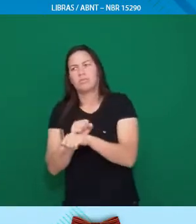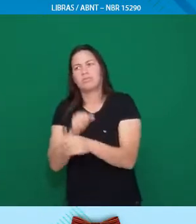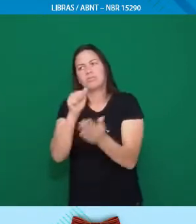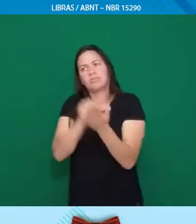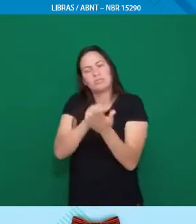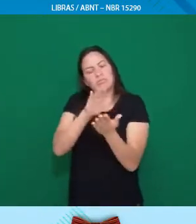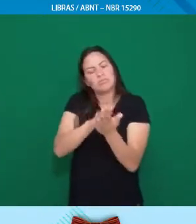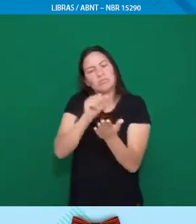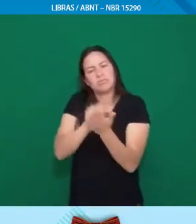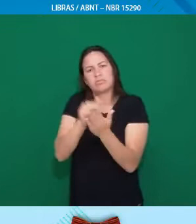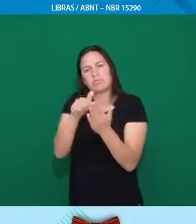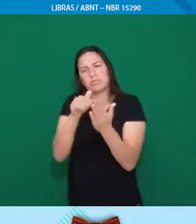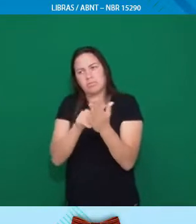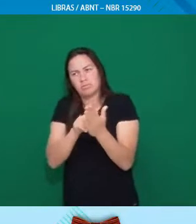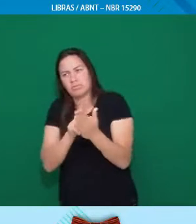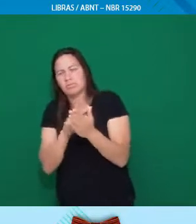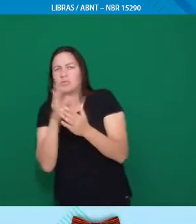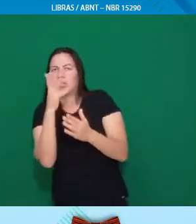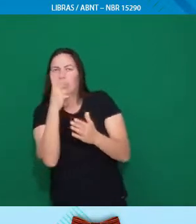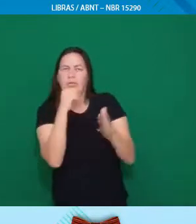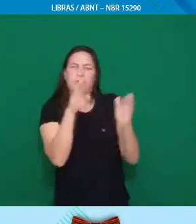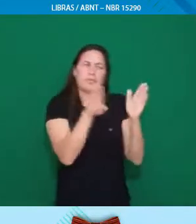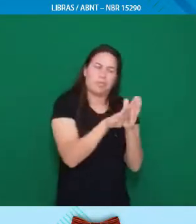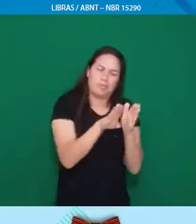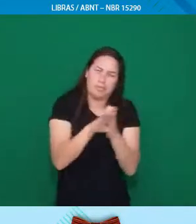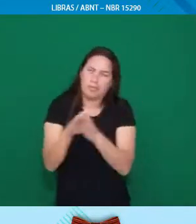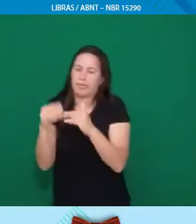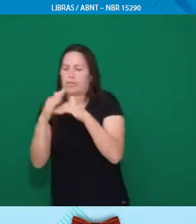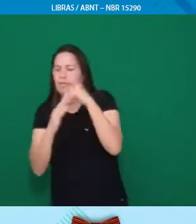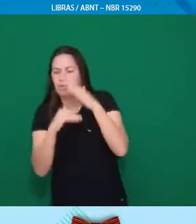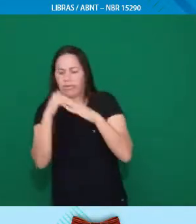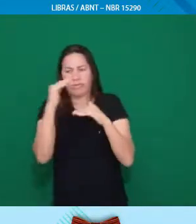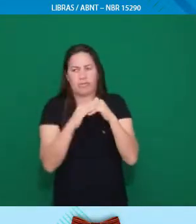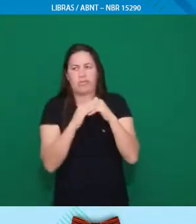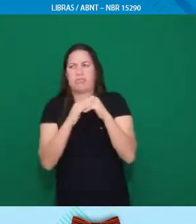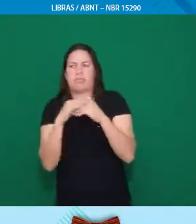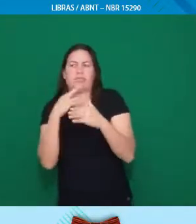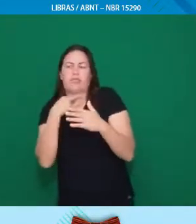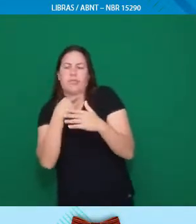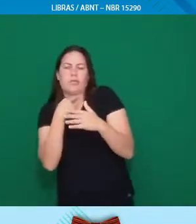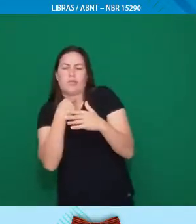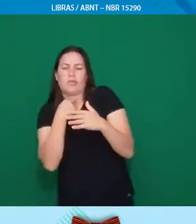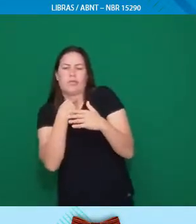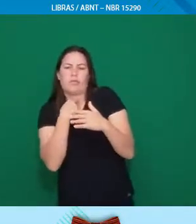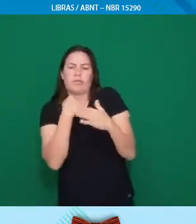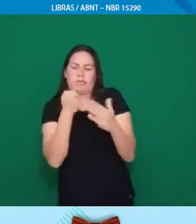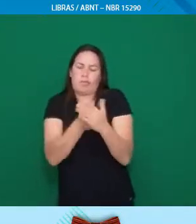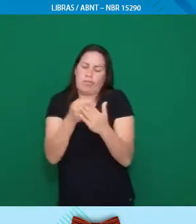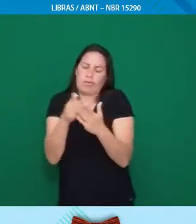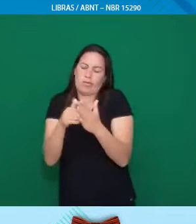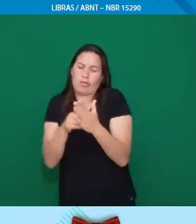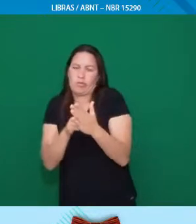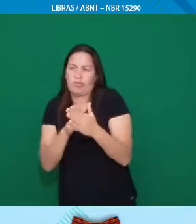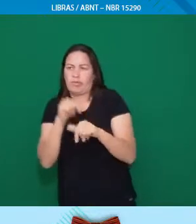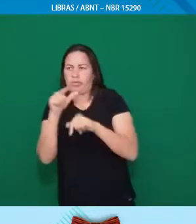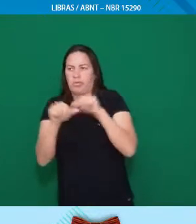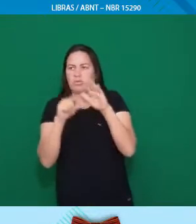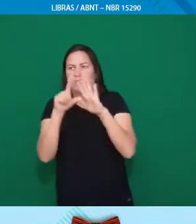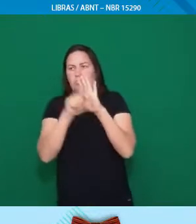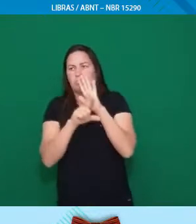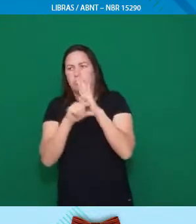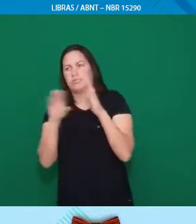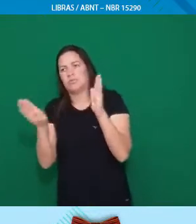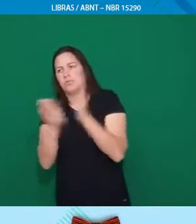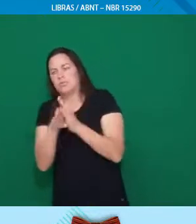espera as notificações para todo mundo né mas aí precisa ter gente se não não vai não tem como colocar em prática a legislação que nós alteramos